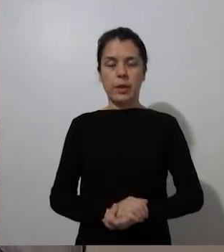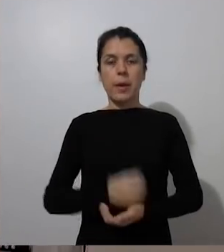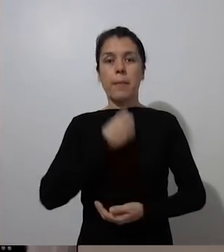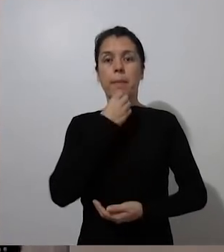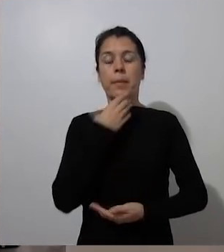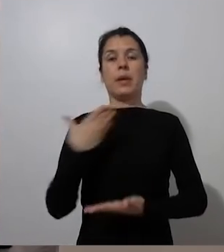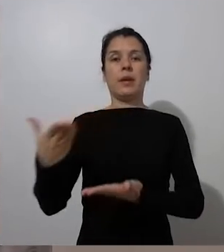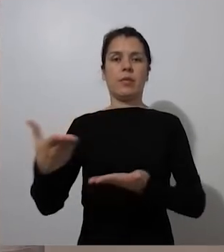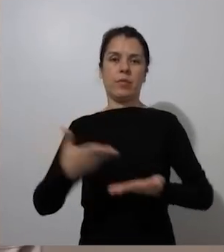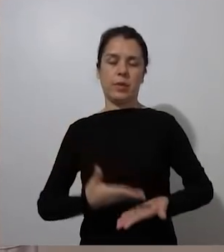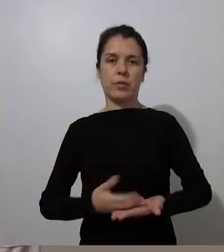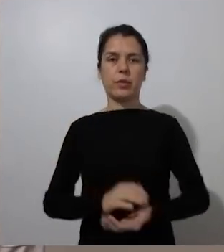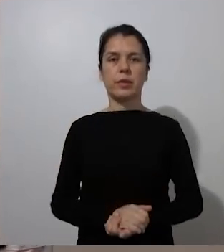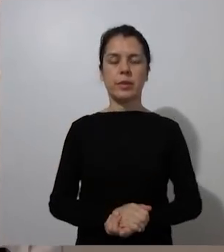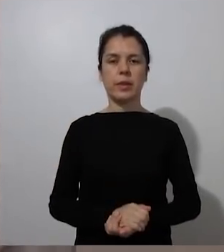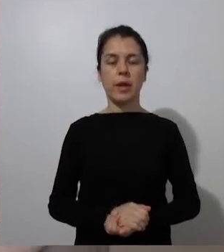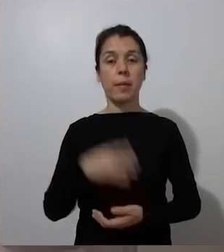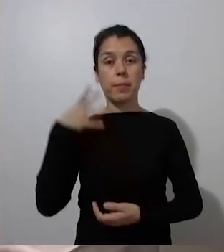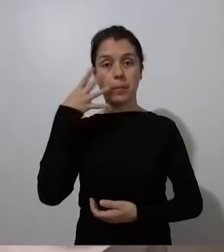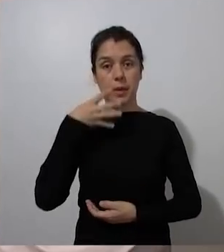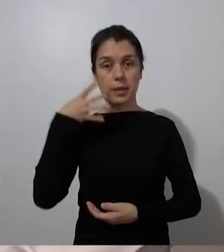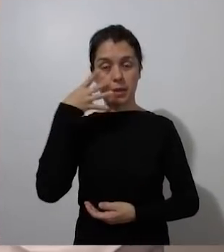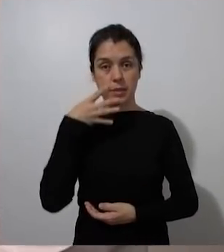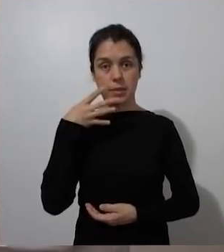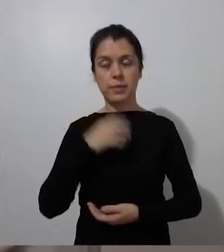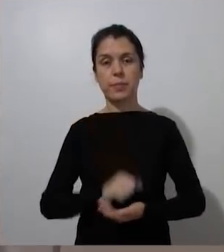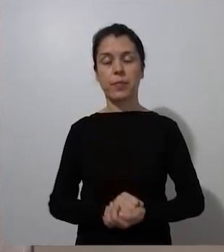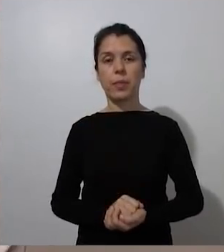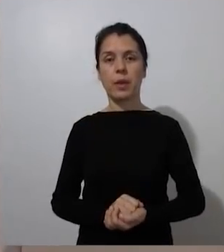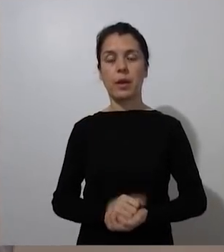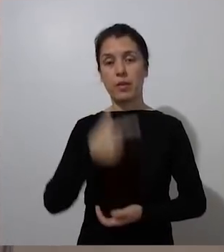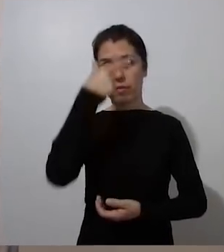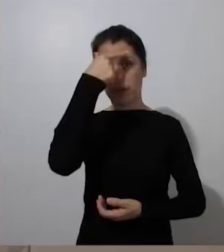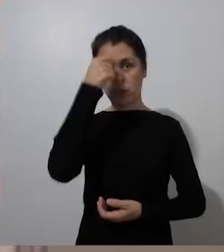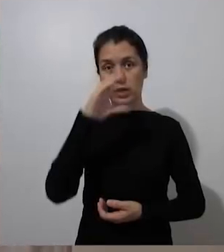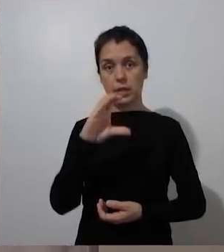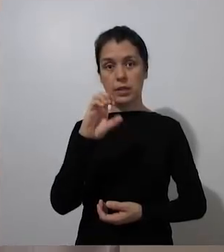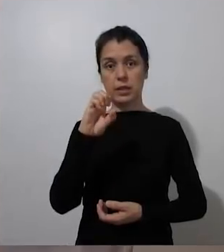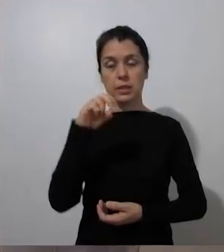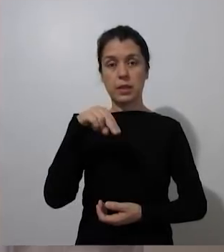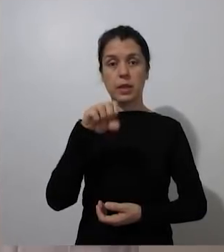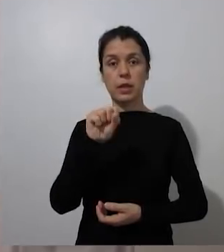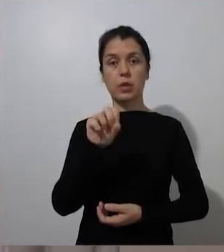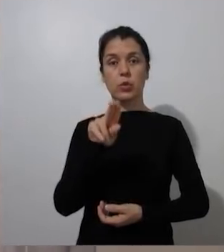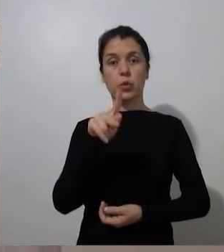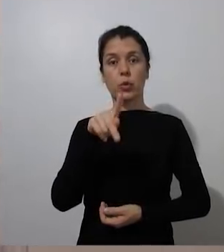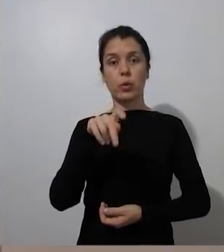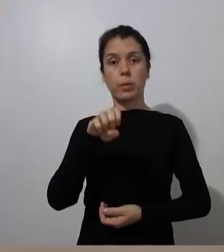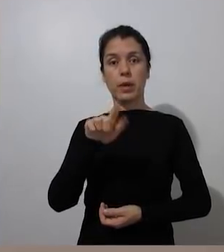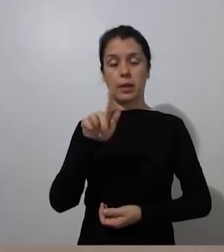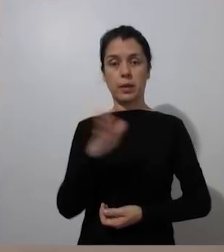Olá, sejam bem-vindos. Essa é mais uma palestra patrocinada pela Faculdade